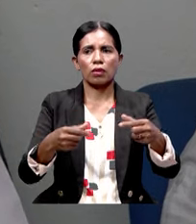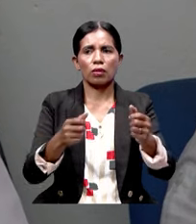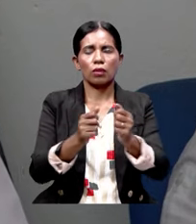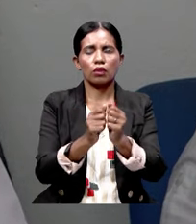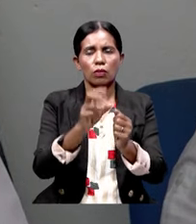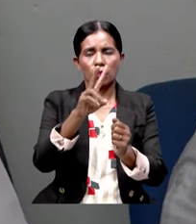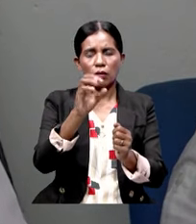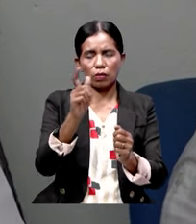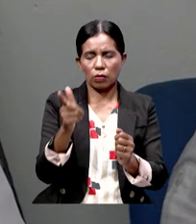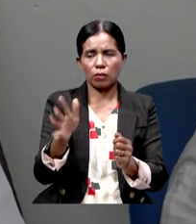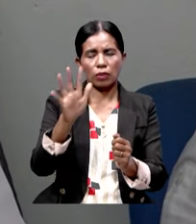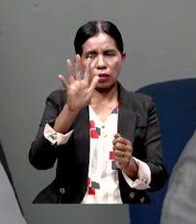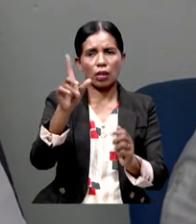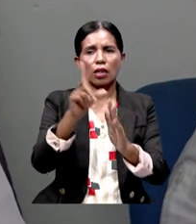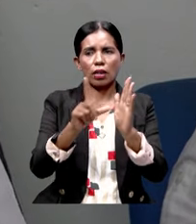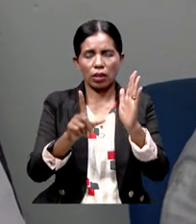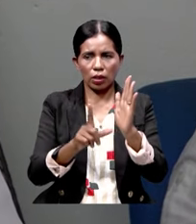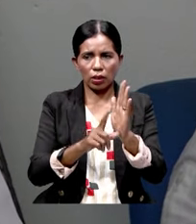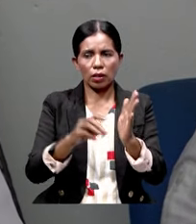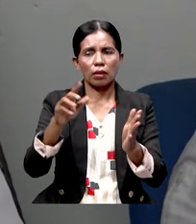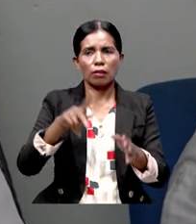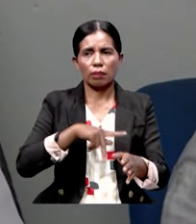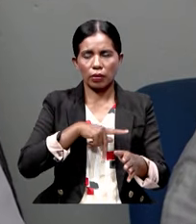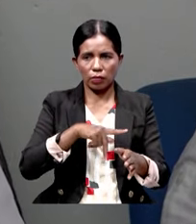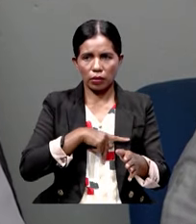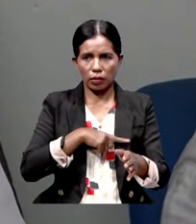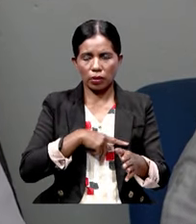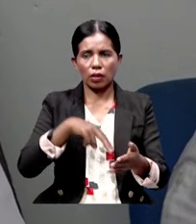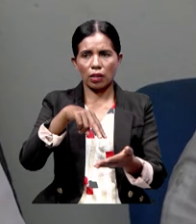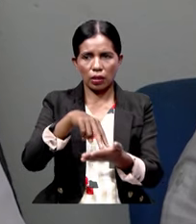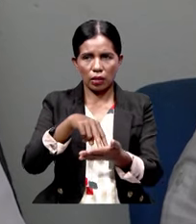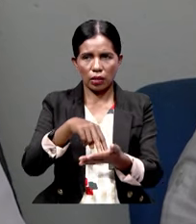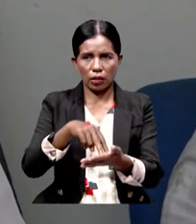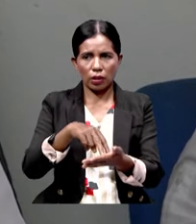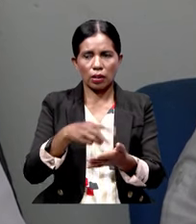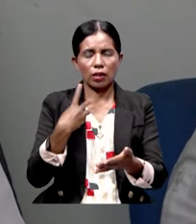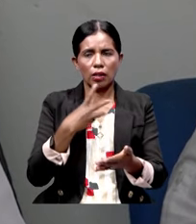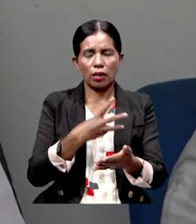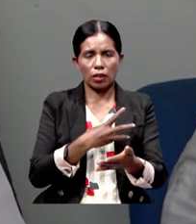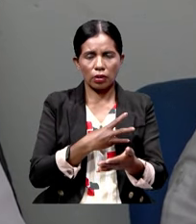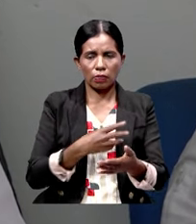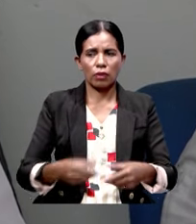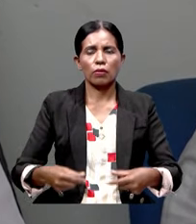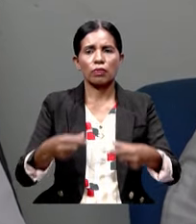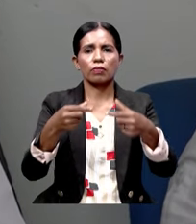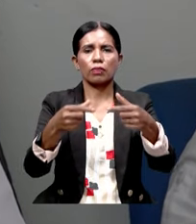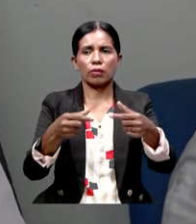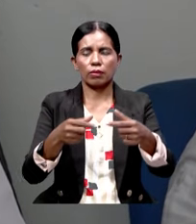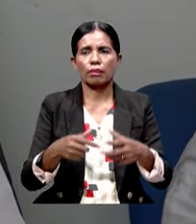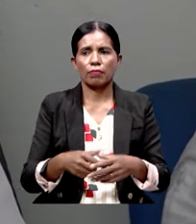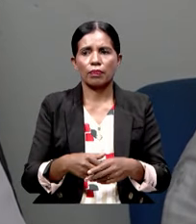2005, quando o lei investimento privado estabelece, ita foi atribuir